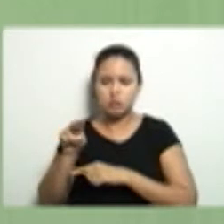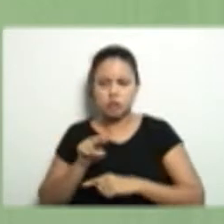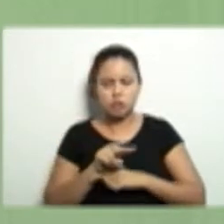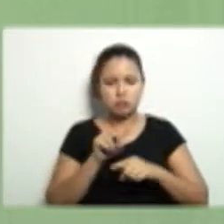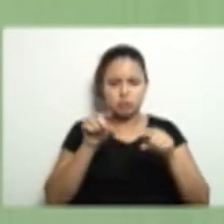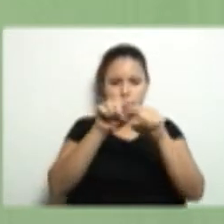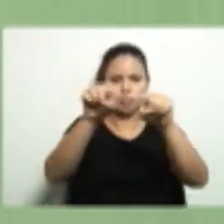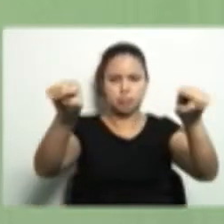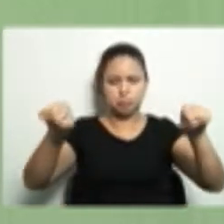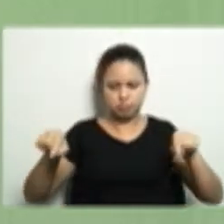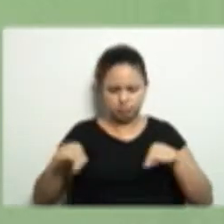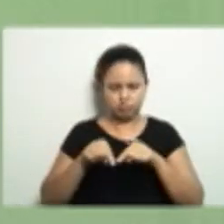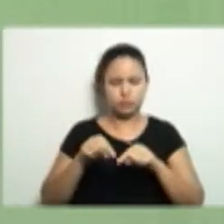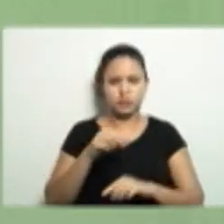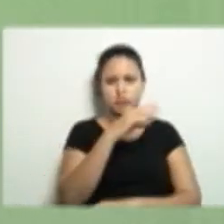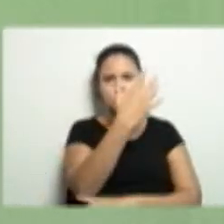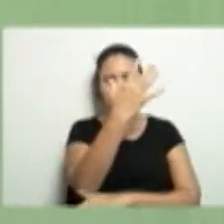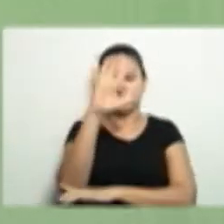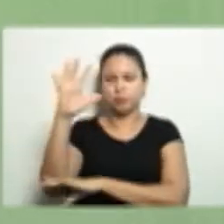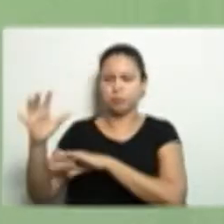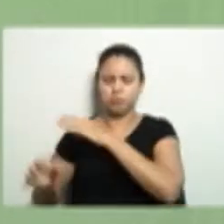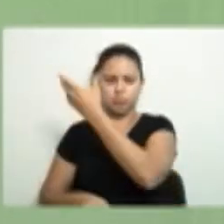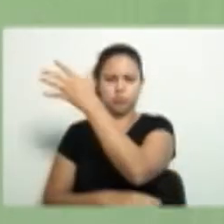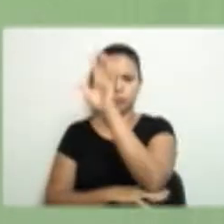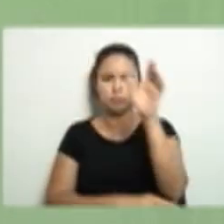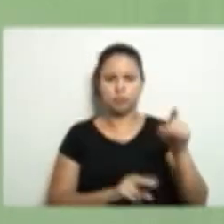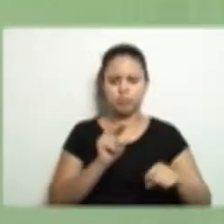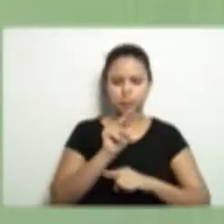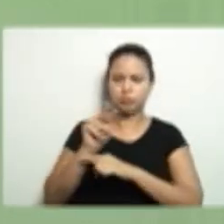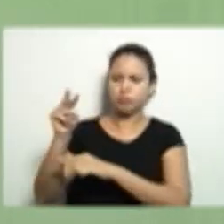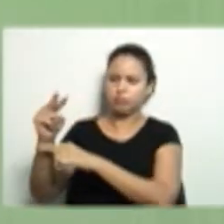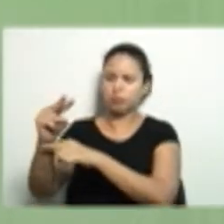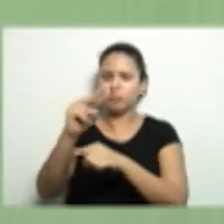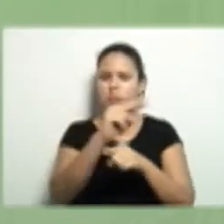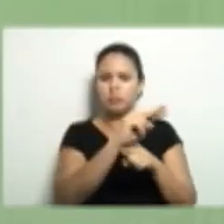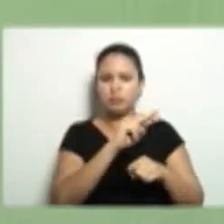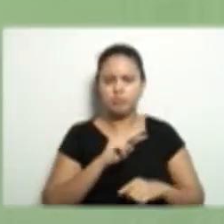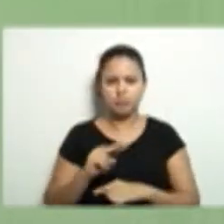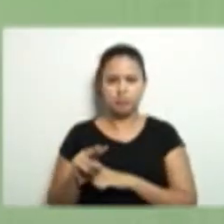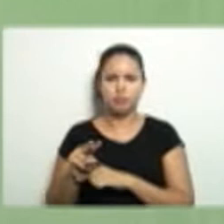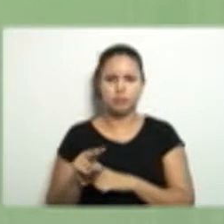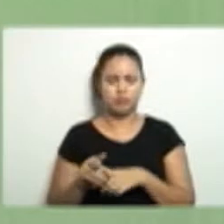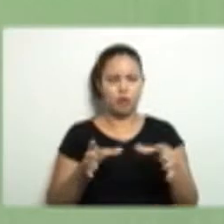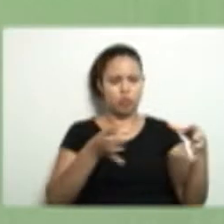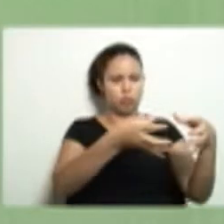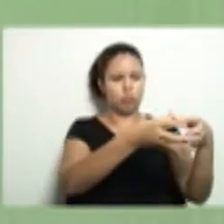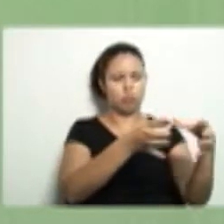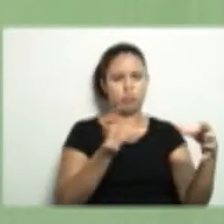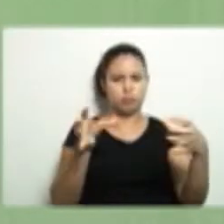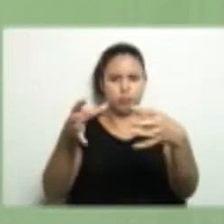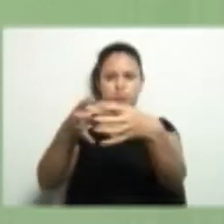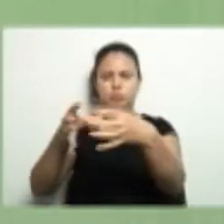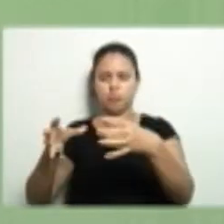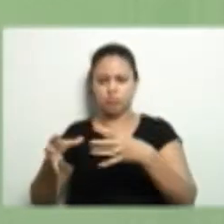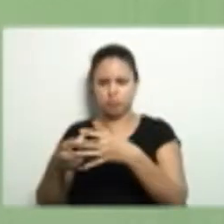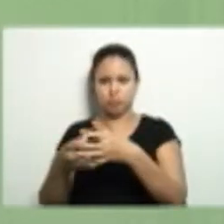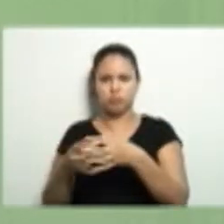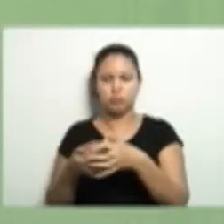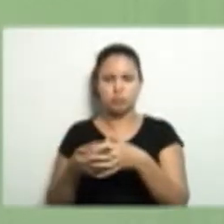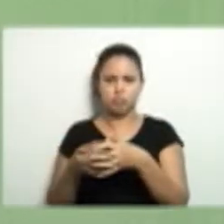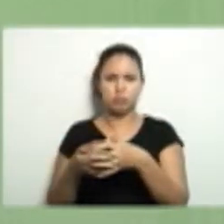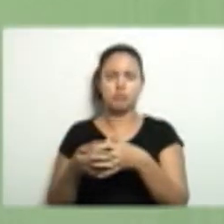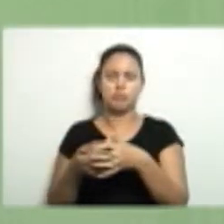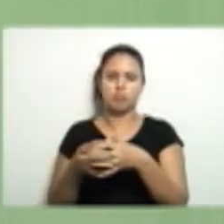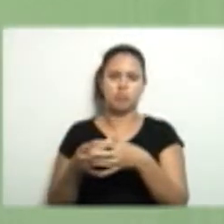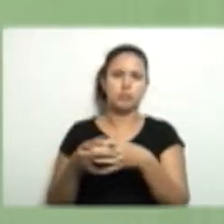no sentido de proteger as florestas. A gente pode estar falando, por exemplo, da proteção das reservas, porque a ocupação territorial, ela tem dois lados. De um